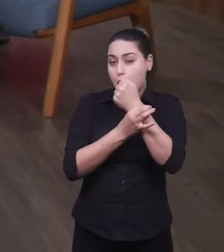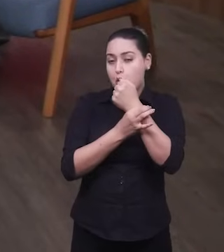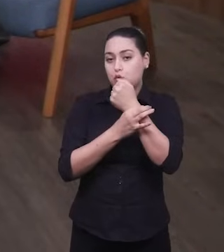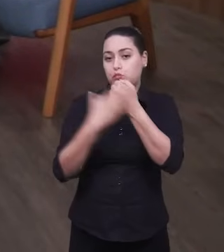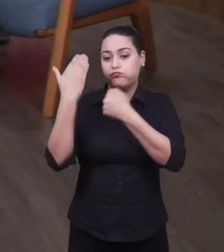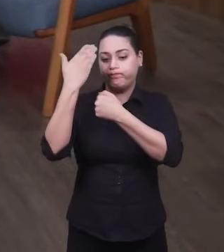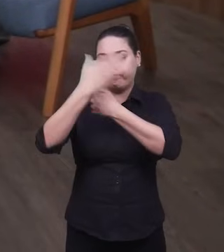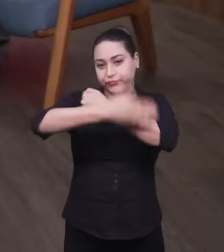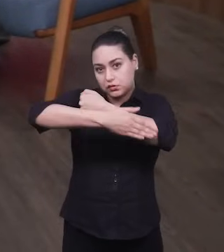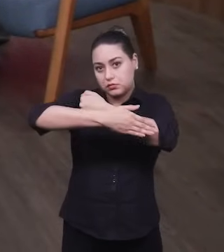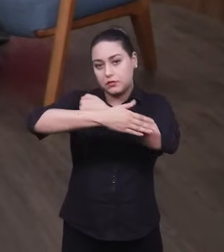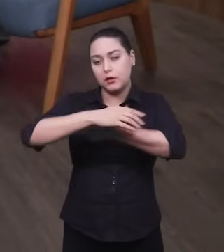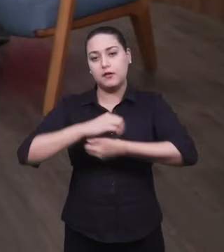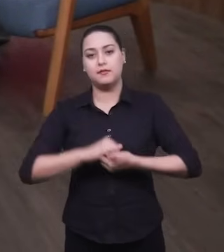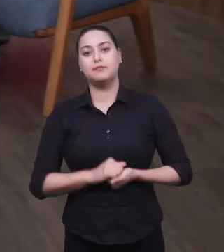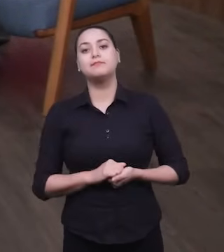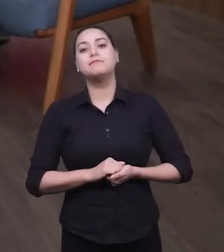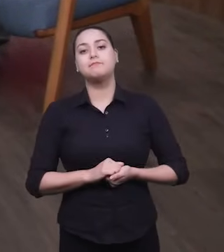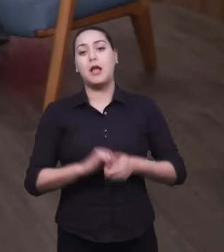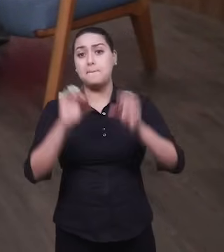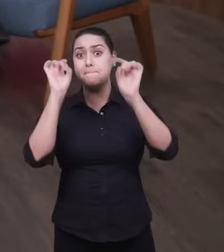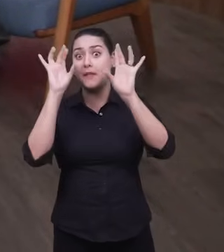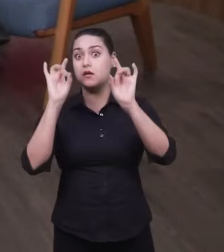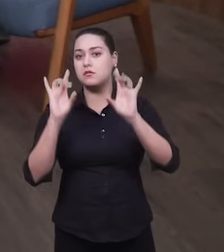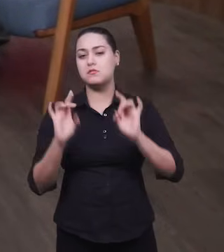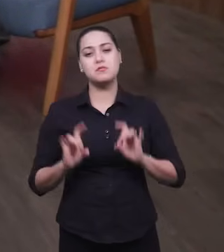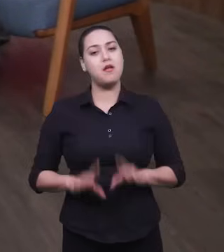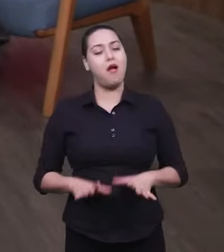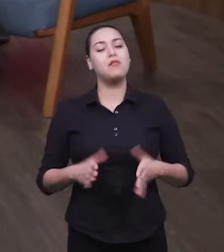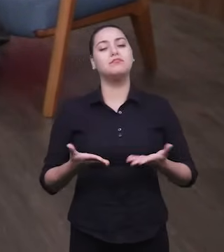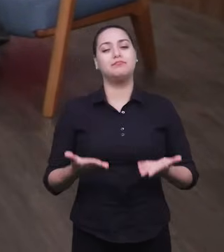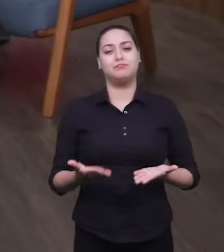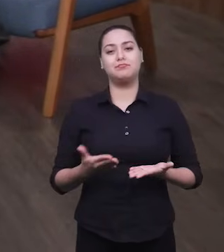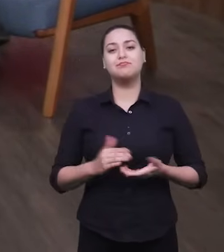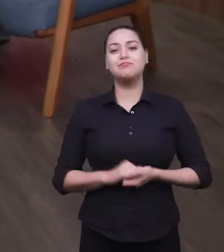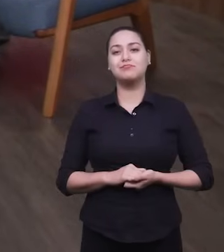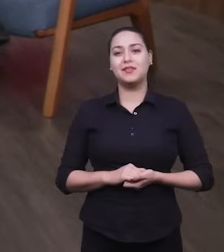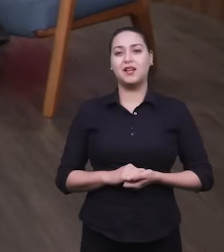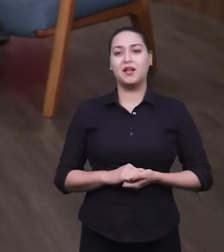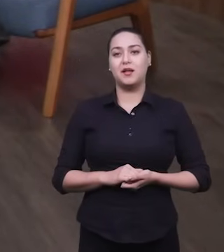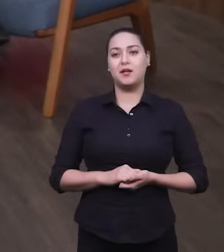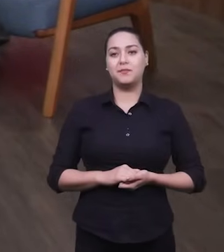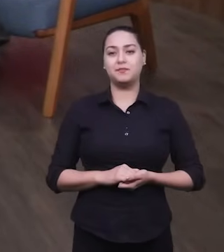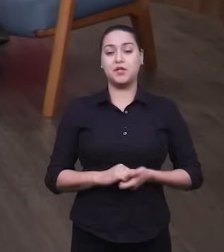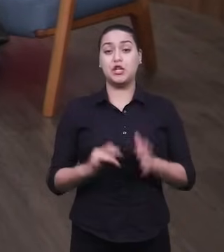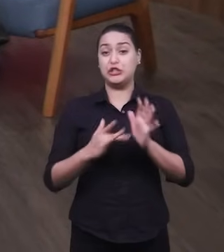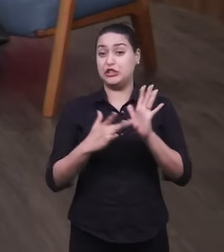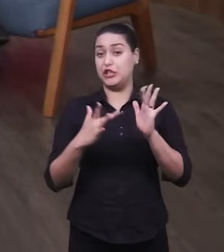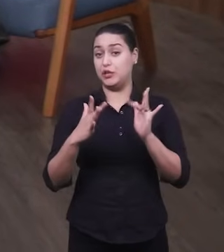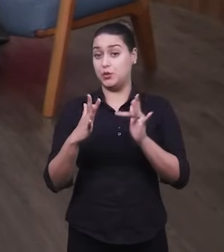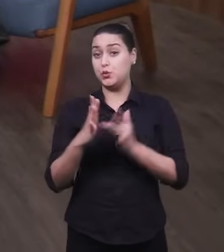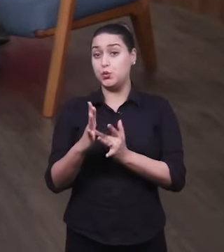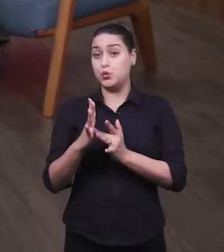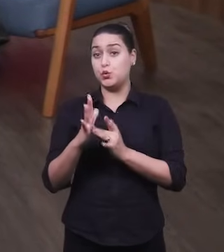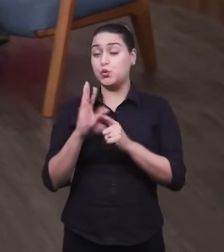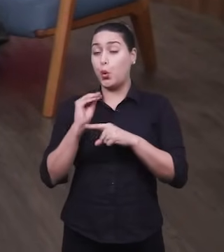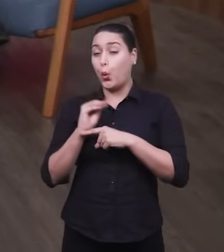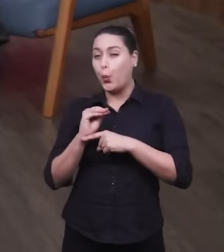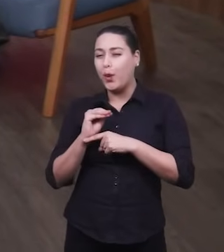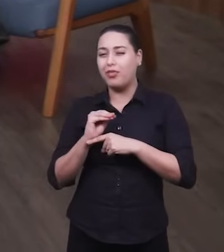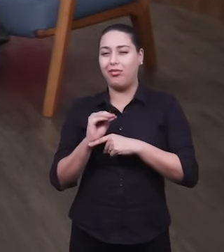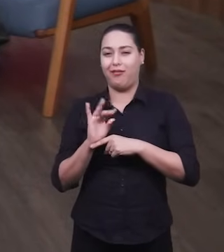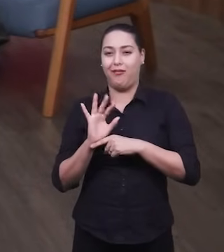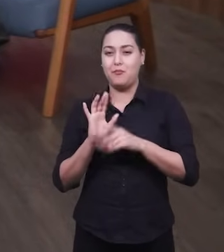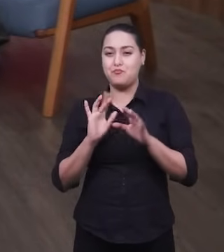jardim protegido. É uma preciosidade tão grande para o noivo, que é o Senhor Jesus,